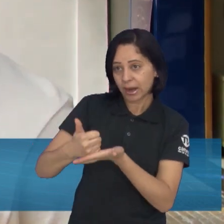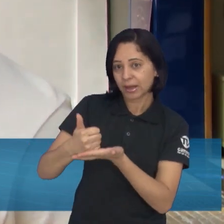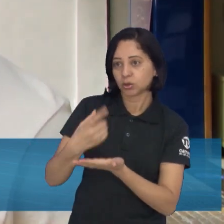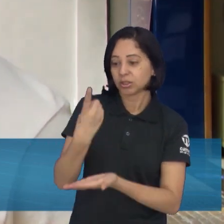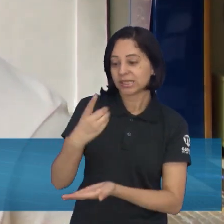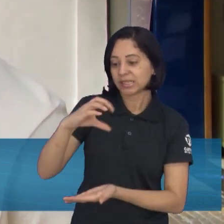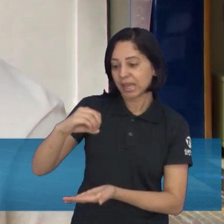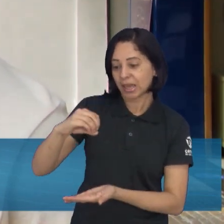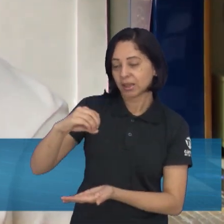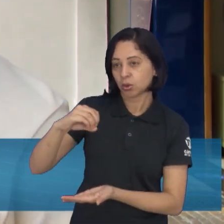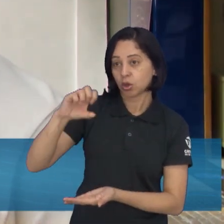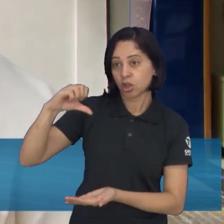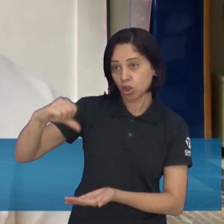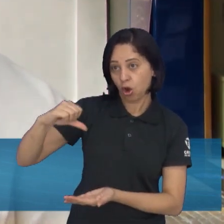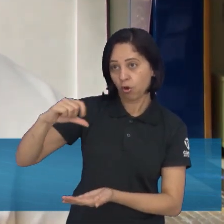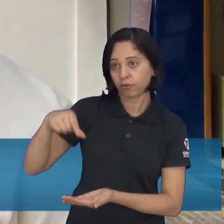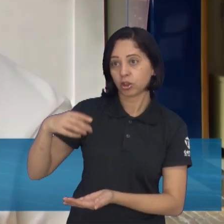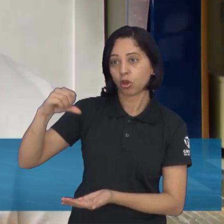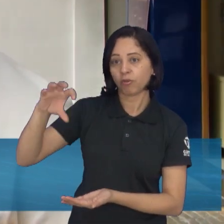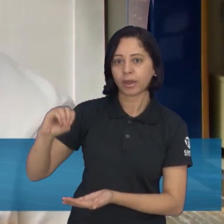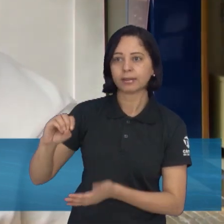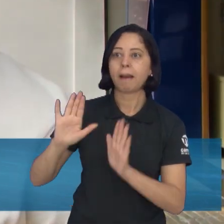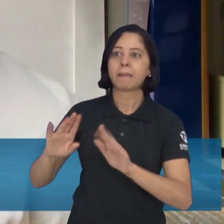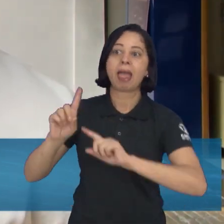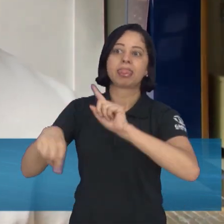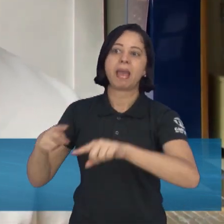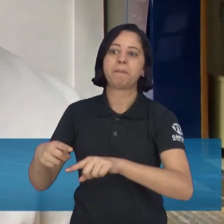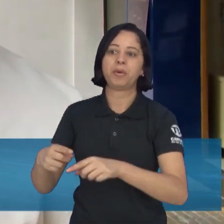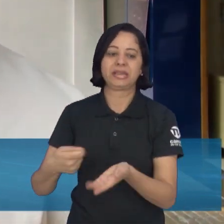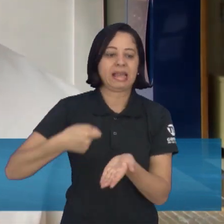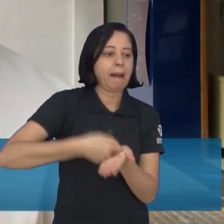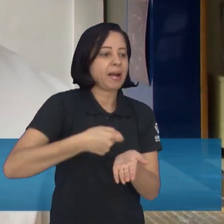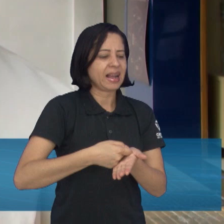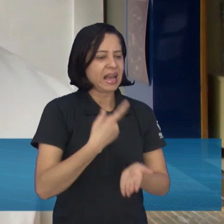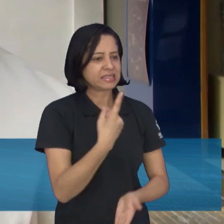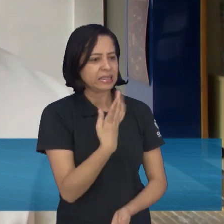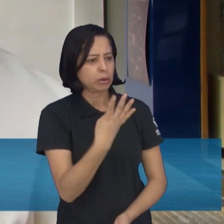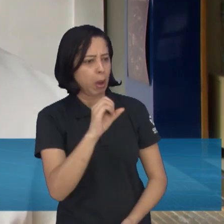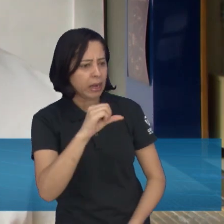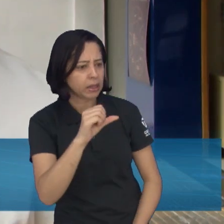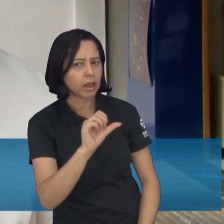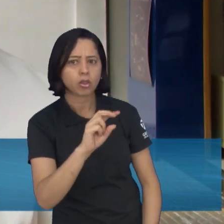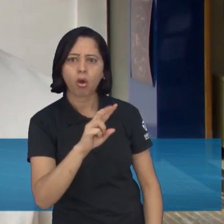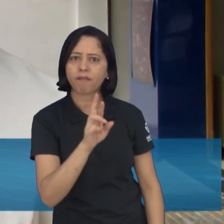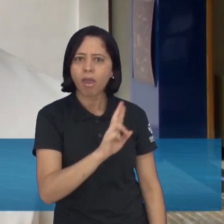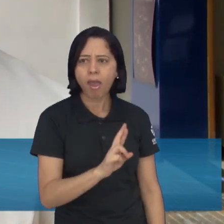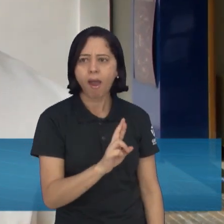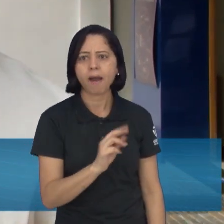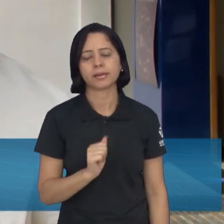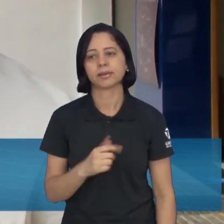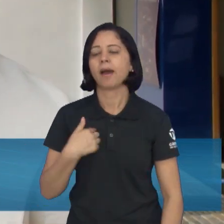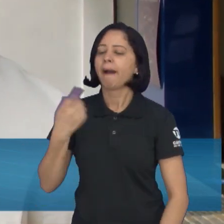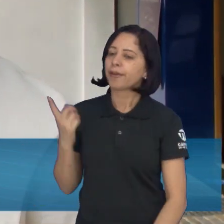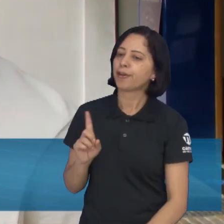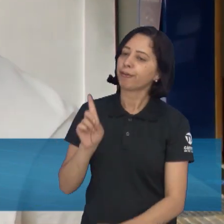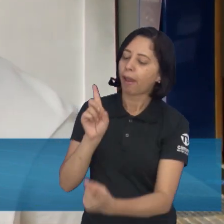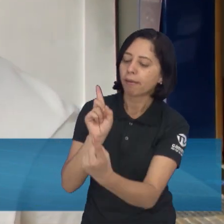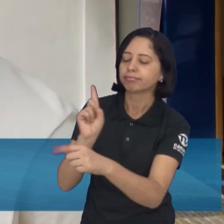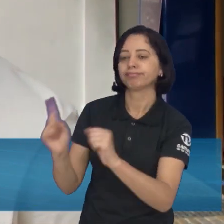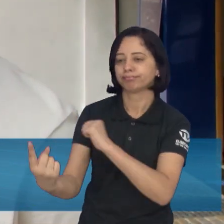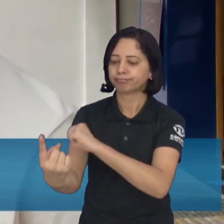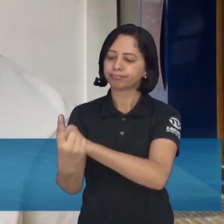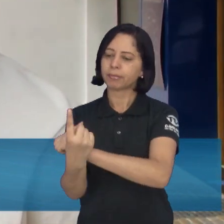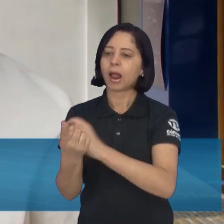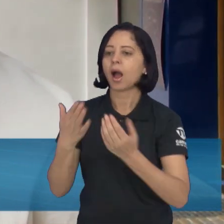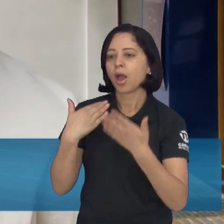109,90, depois eles queriam me cobrar R$ 149. Primeiro eu tentei conversar com eles, né, na recepção, como não houve interesse